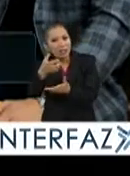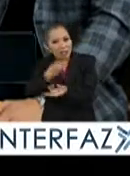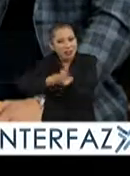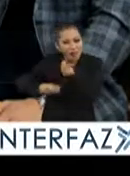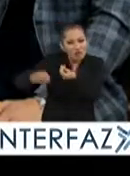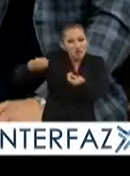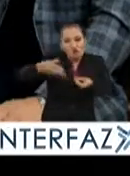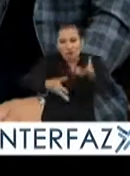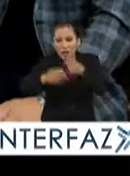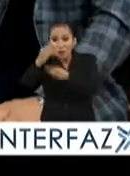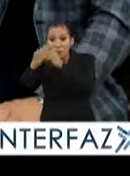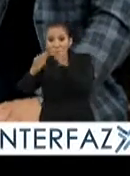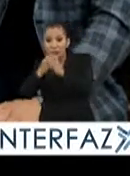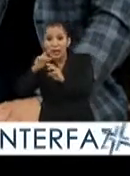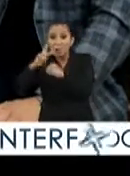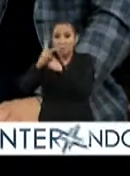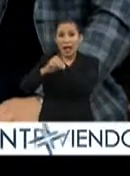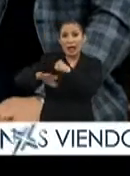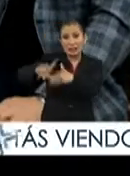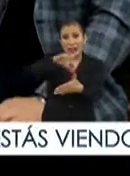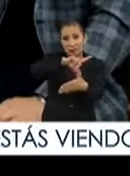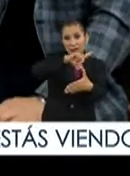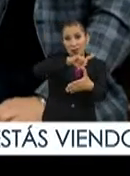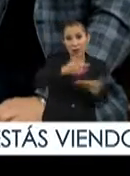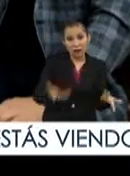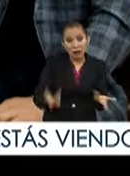econômica e mundial dos países